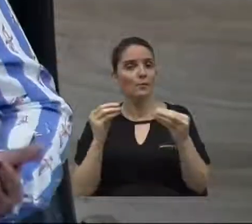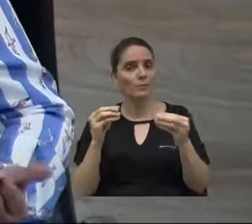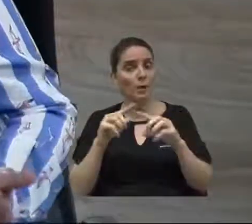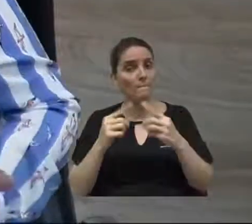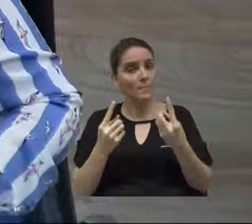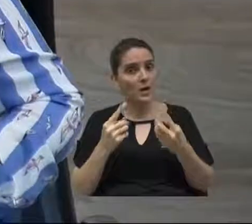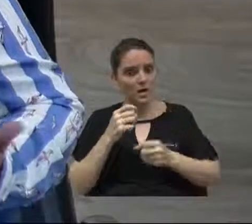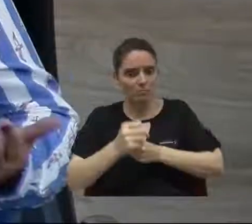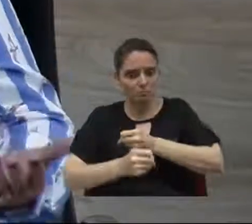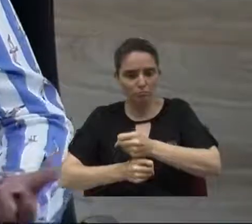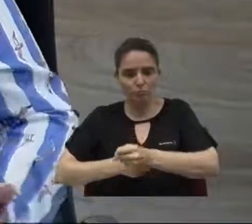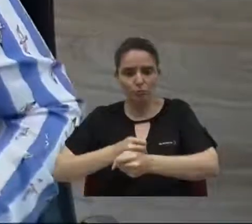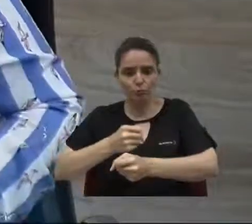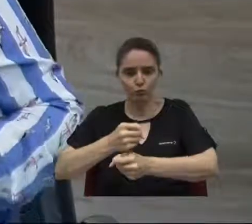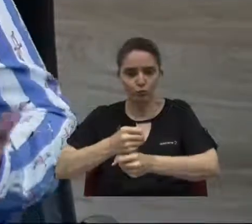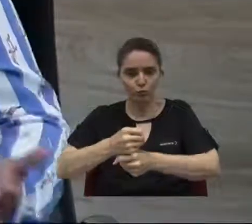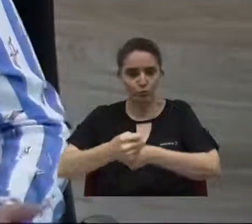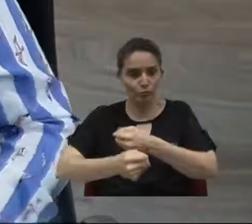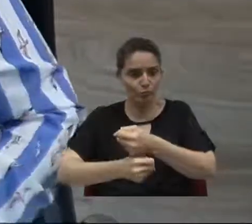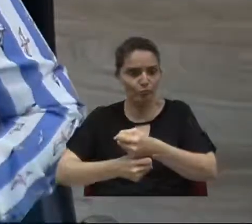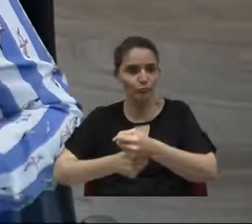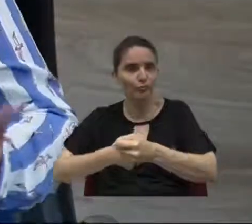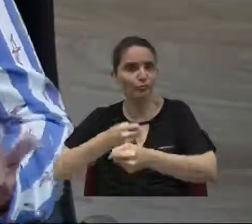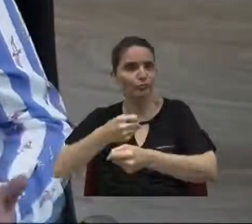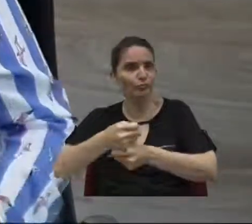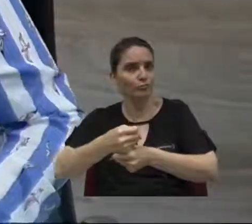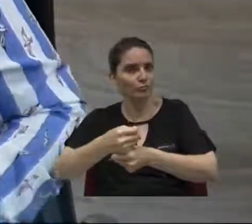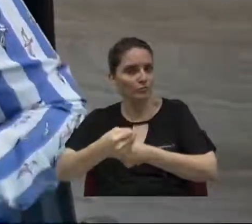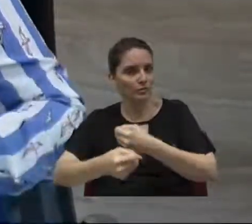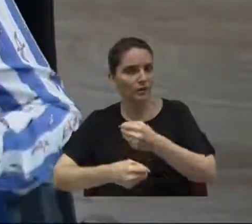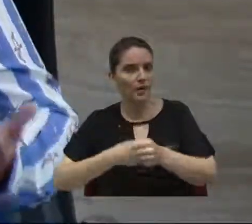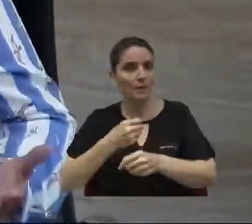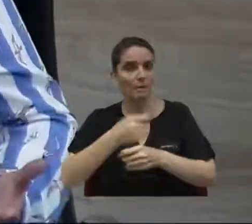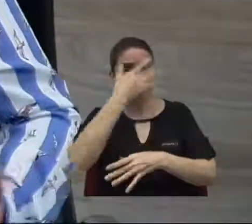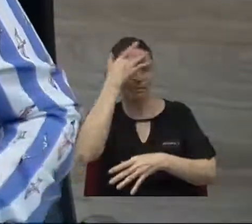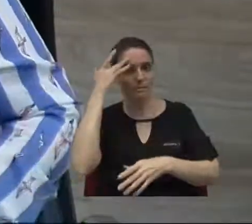anos, automaticamente, com a globalização, as pessoas